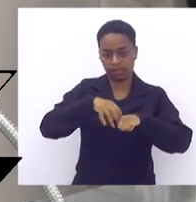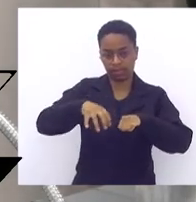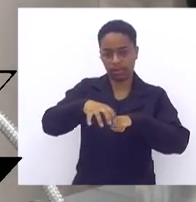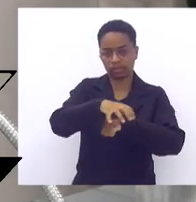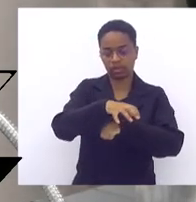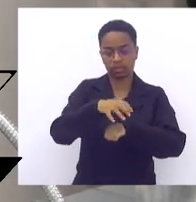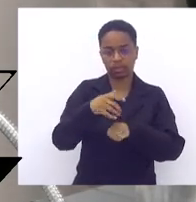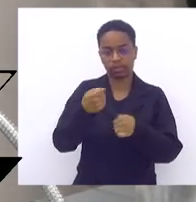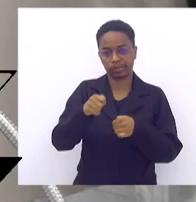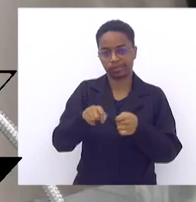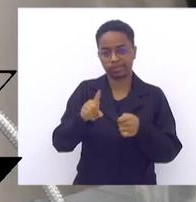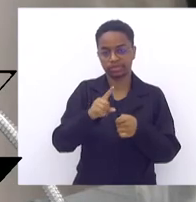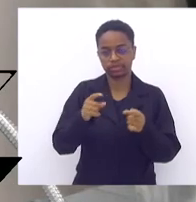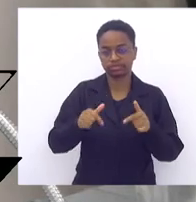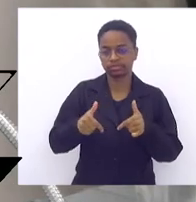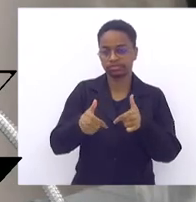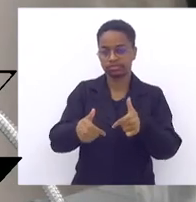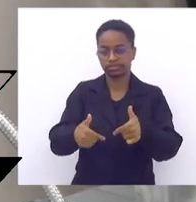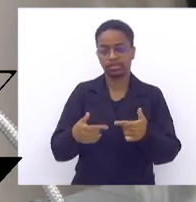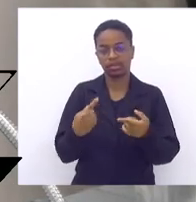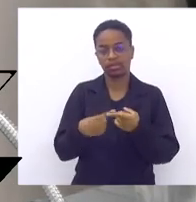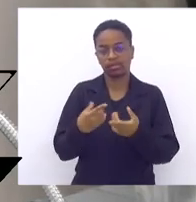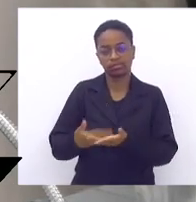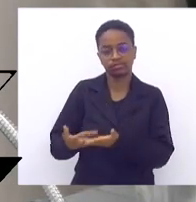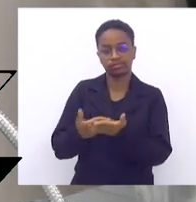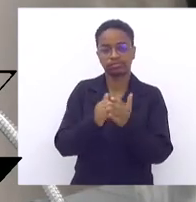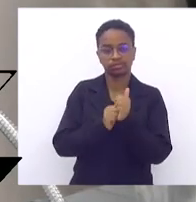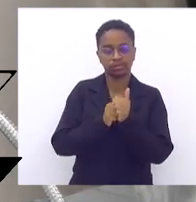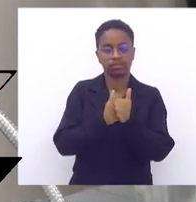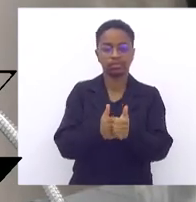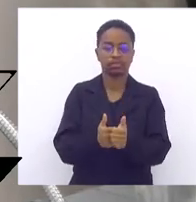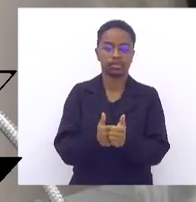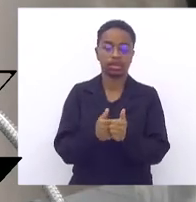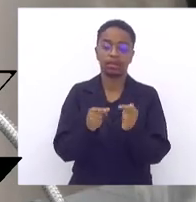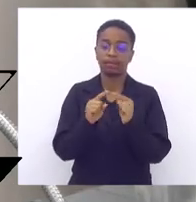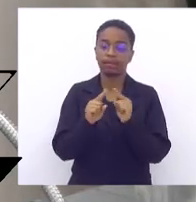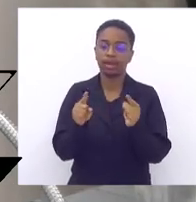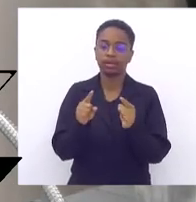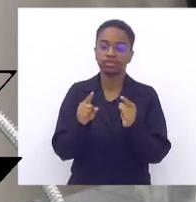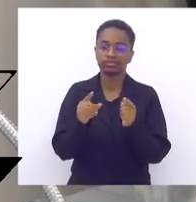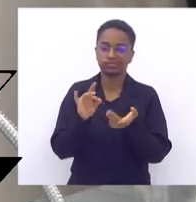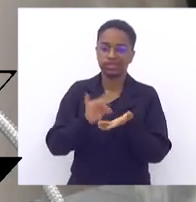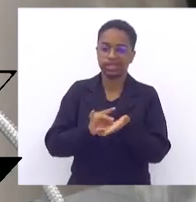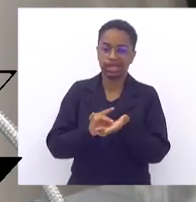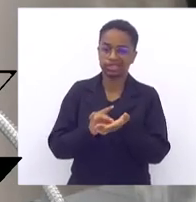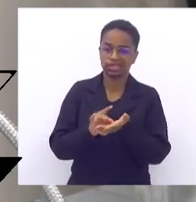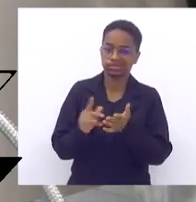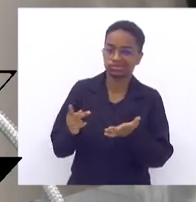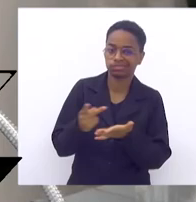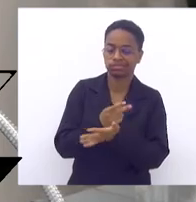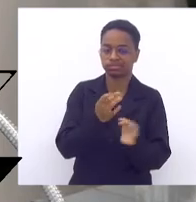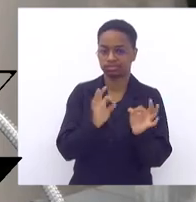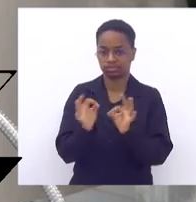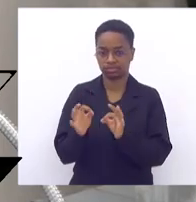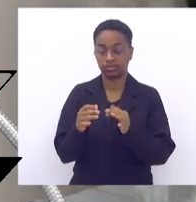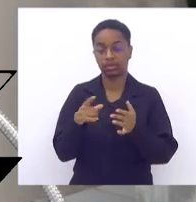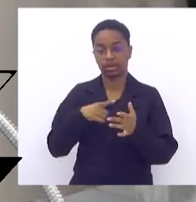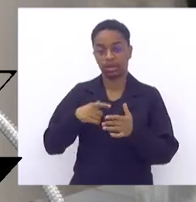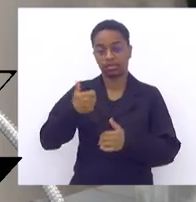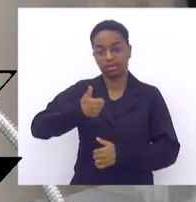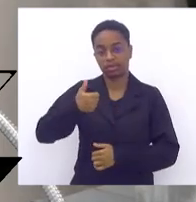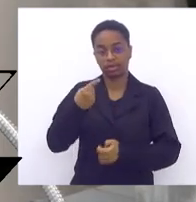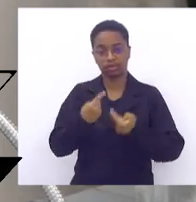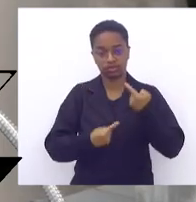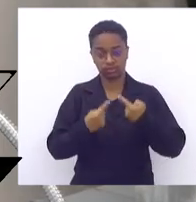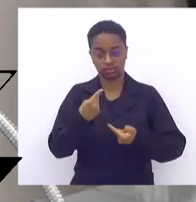execução na prática, né? Fazia estudos, acompanhava, fazia intervenção nos serviços delegados, mas não executava de fato. Houve uma primeira discussão aqui